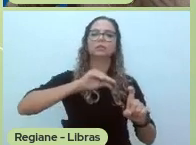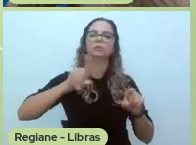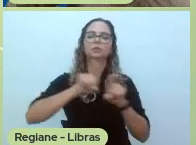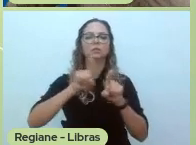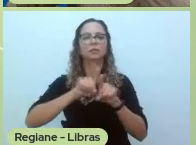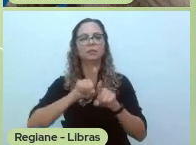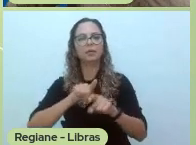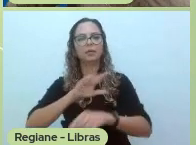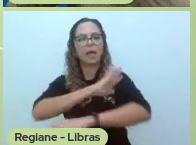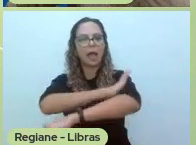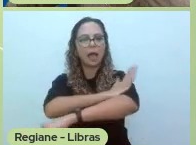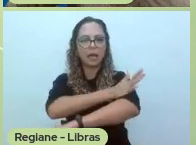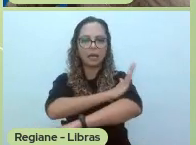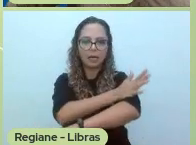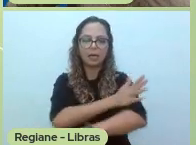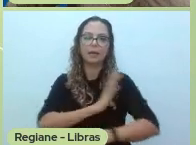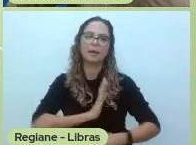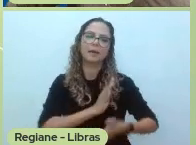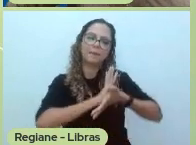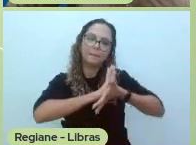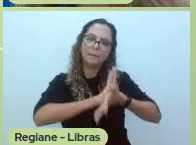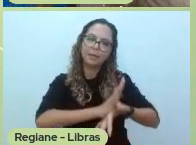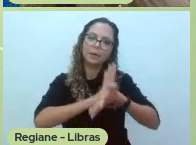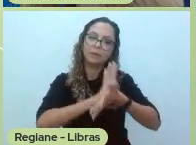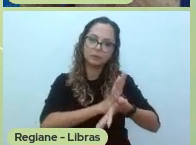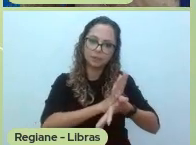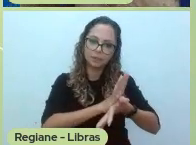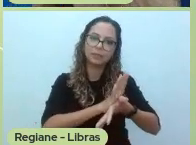preconceito, isso é tratado,